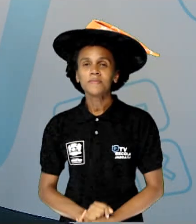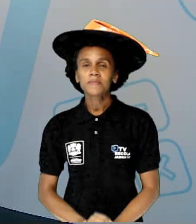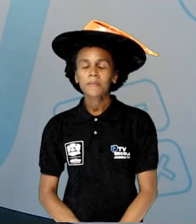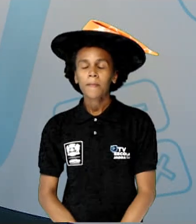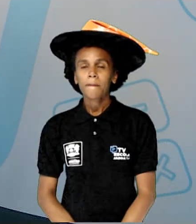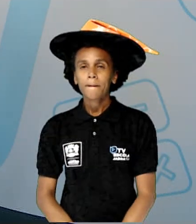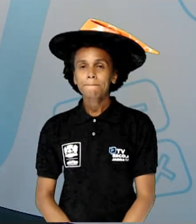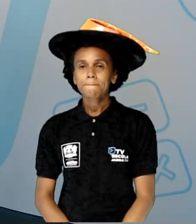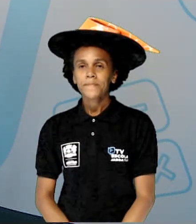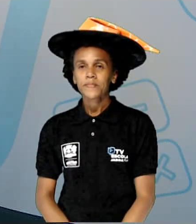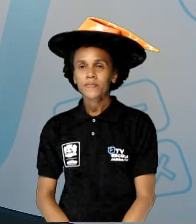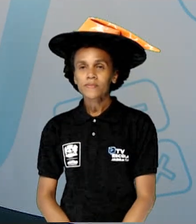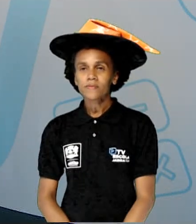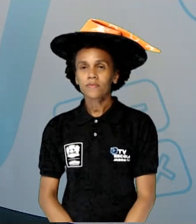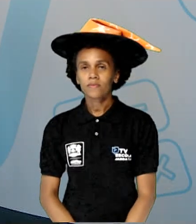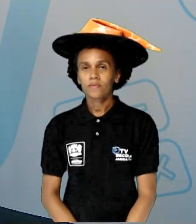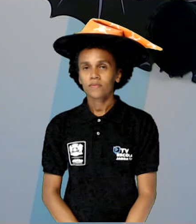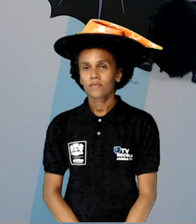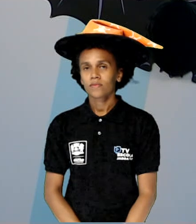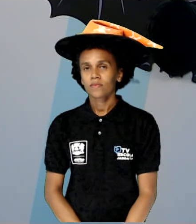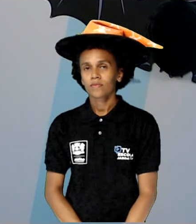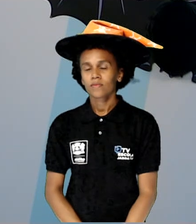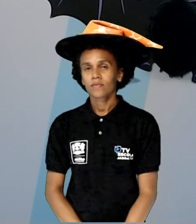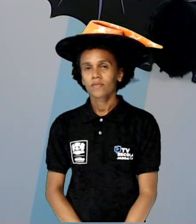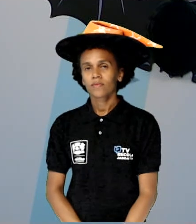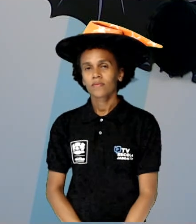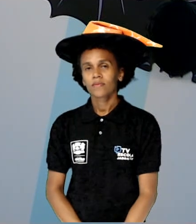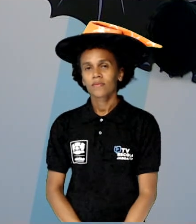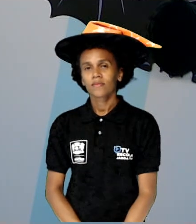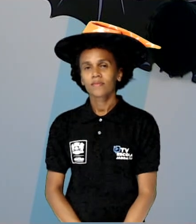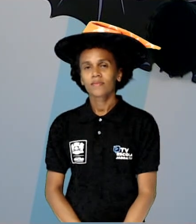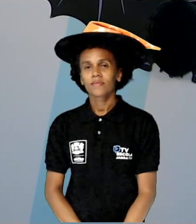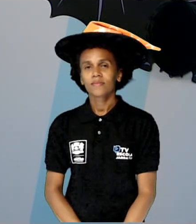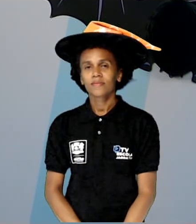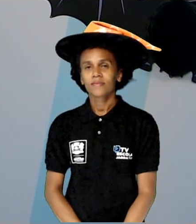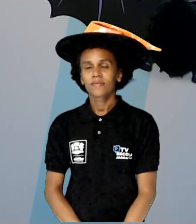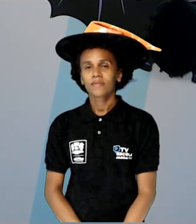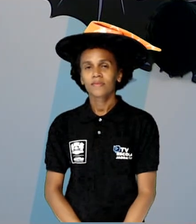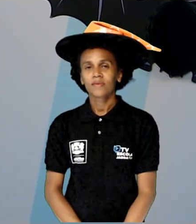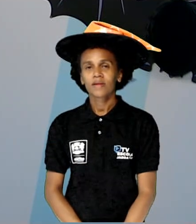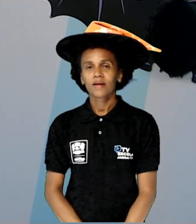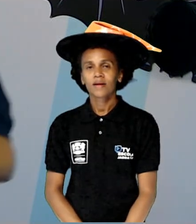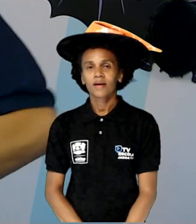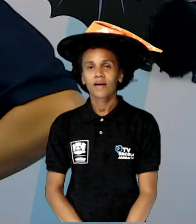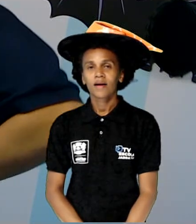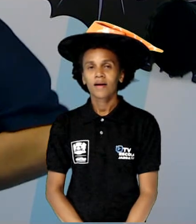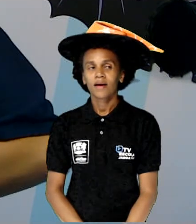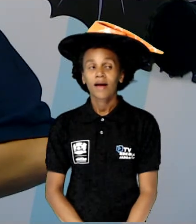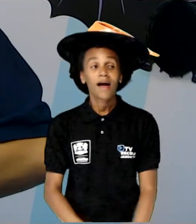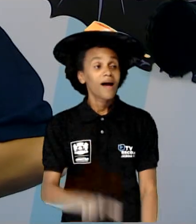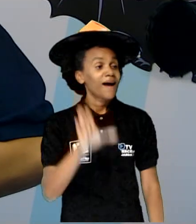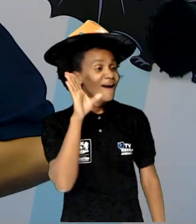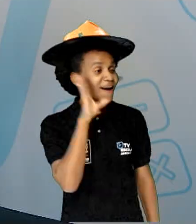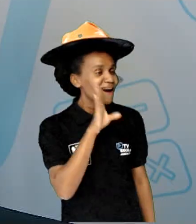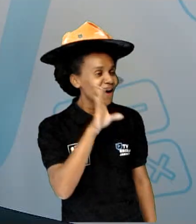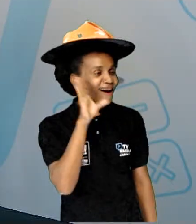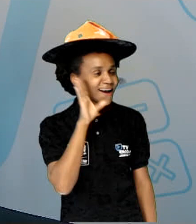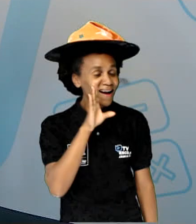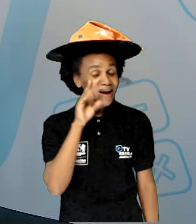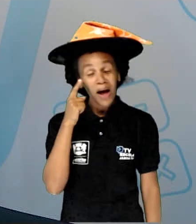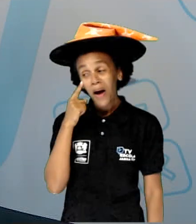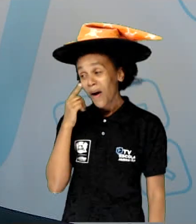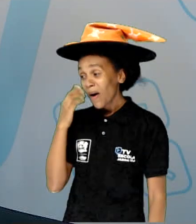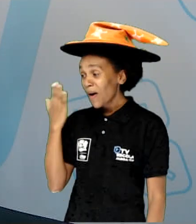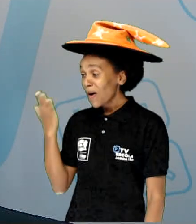e cola na ponta do nosso canudo Olha só sobe